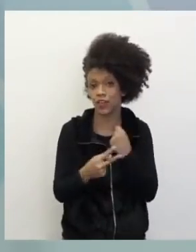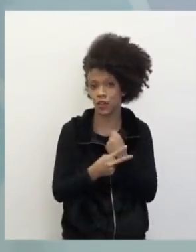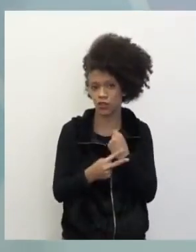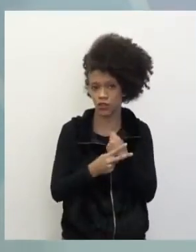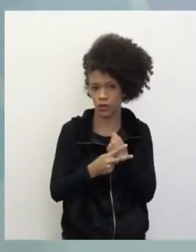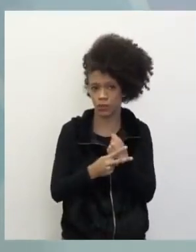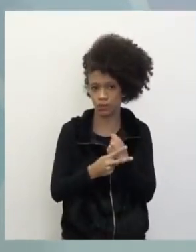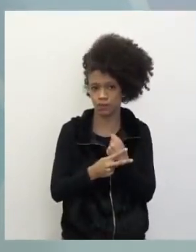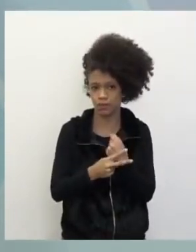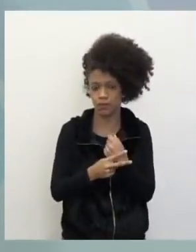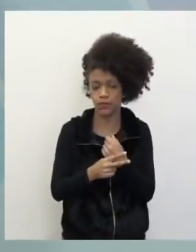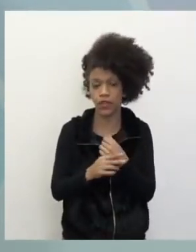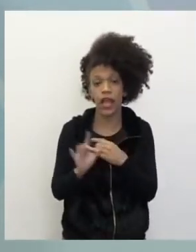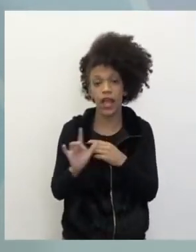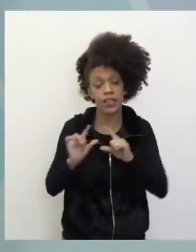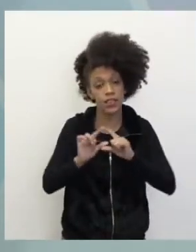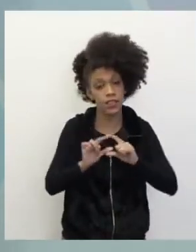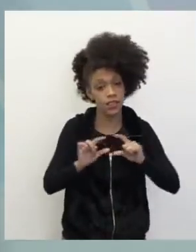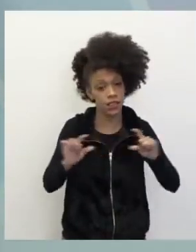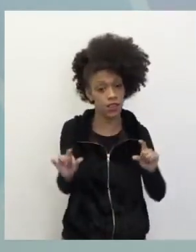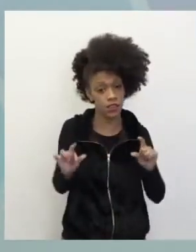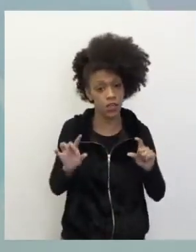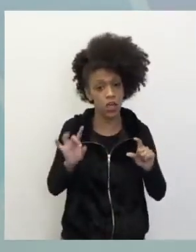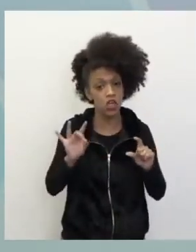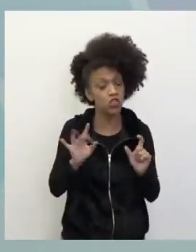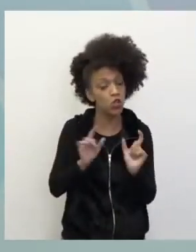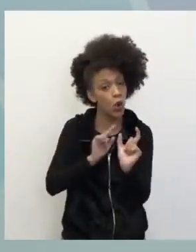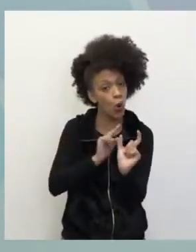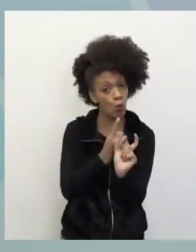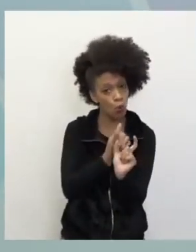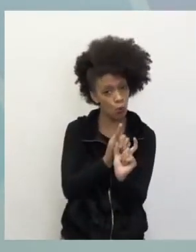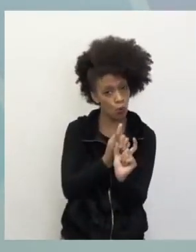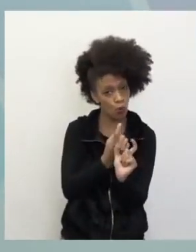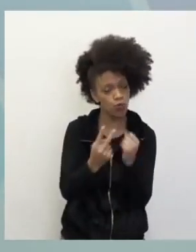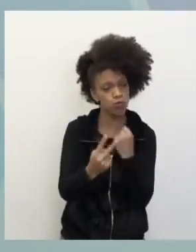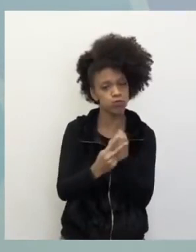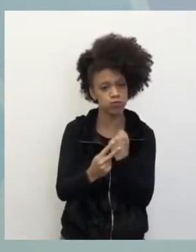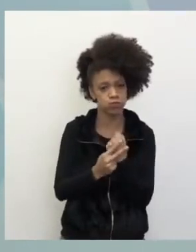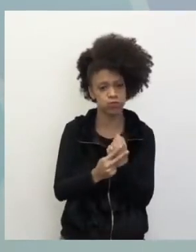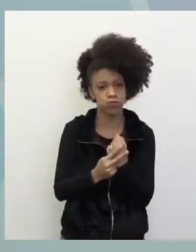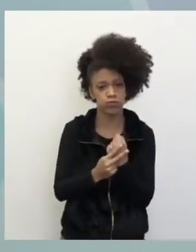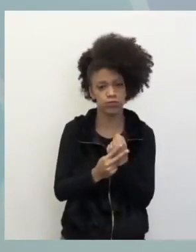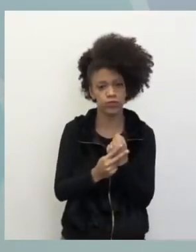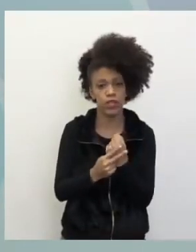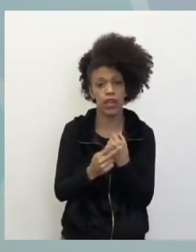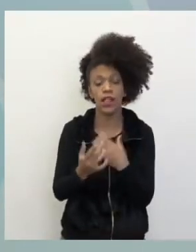bom? Nessa oração, que eu só tenho um verbo, eu tenho aqui